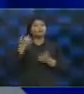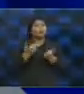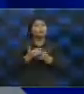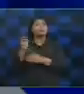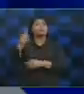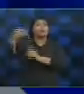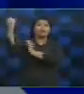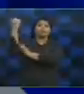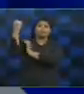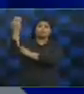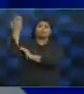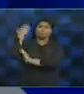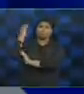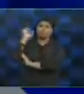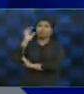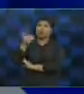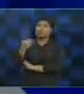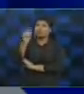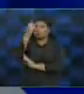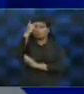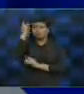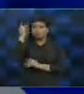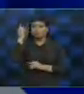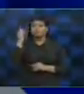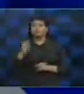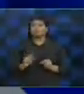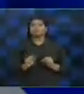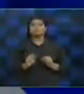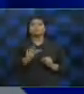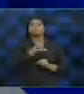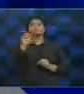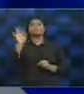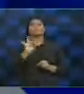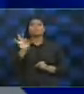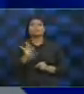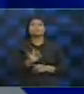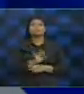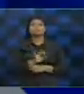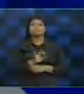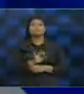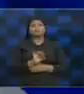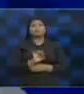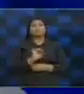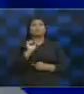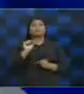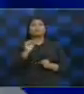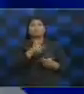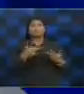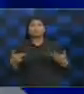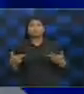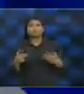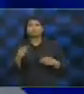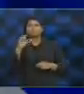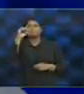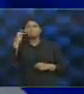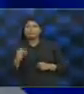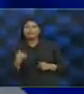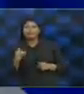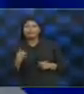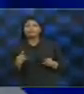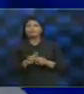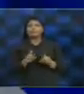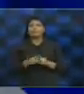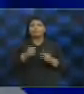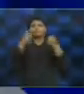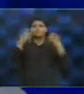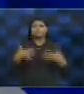a lei, só 10 pessoas tiveram reajuste de 100%. A maioria teve reajuste muito justo e muito baixo. Eu disse apenas